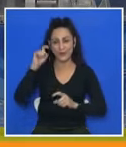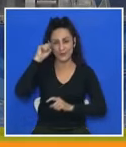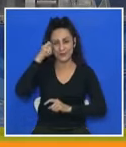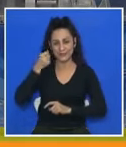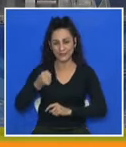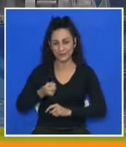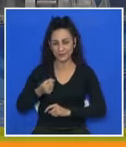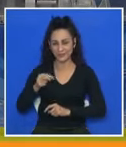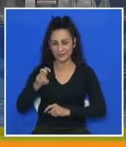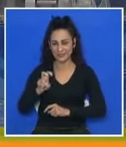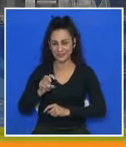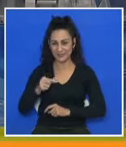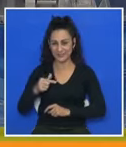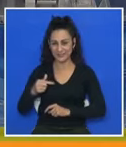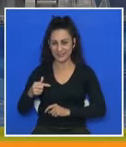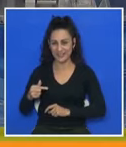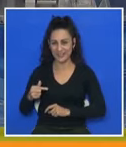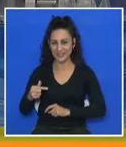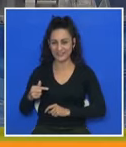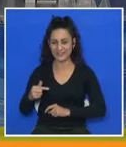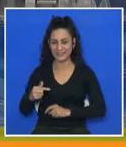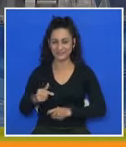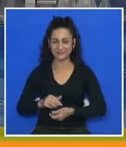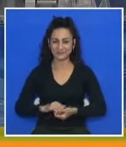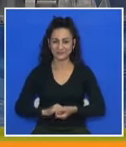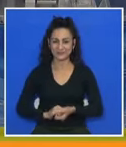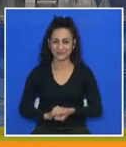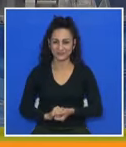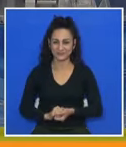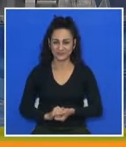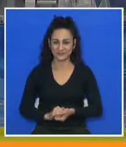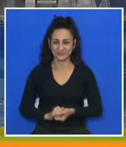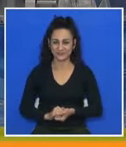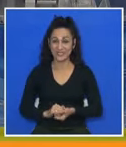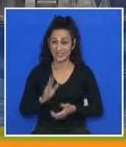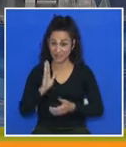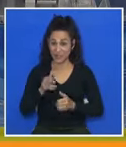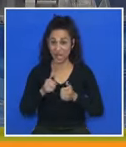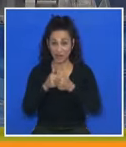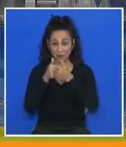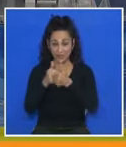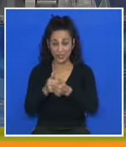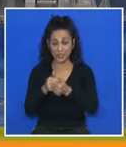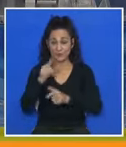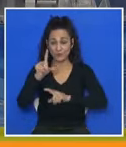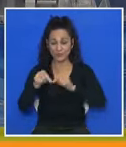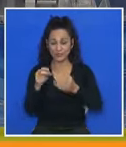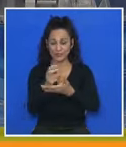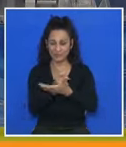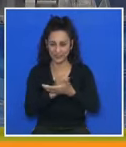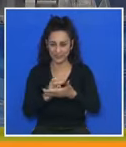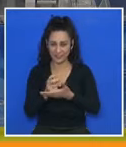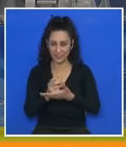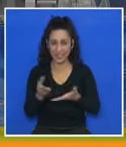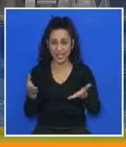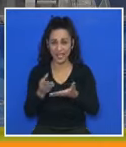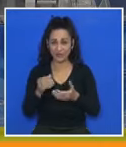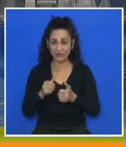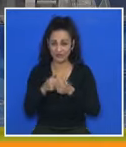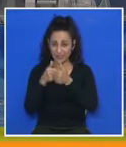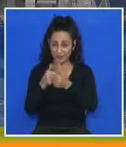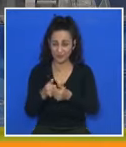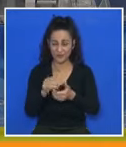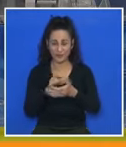número 57. Preta 57. Já acompanhamos o sorteio da quina. Agora você